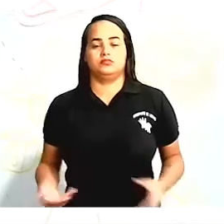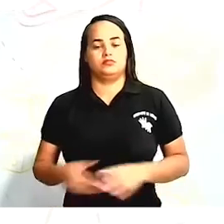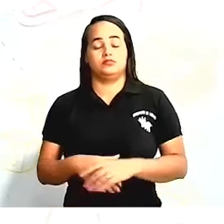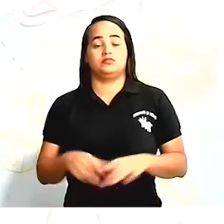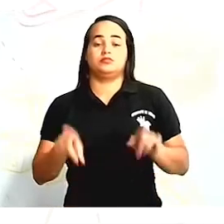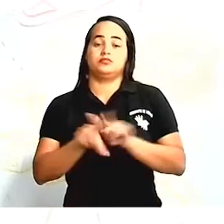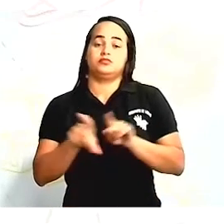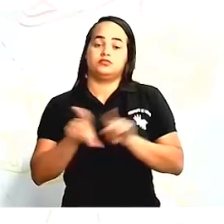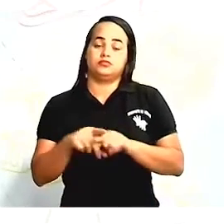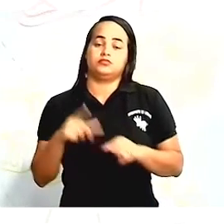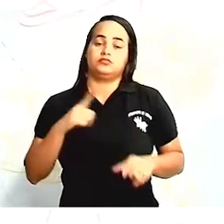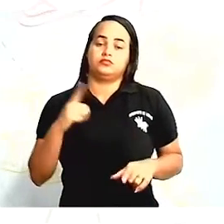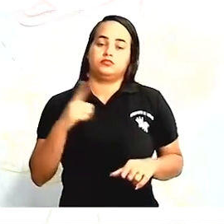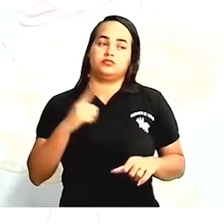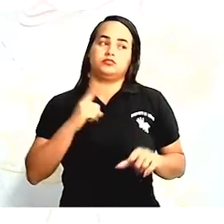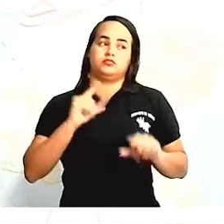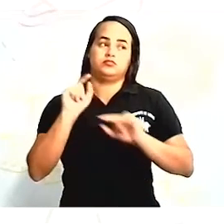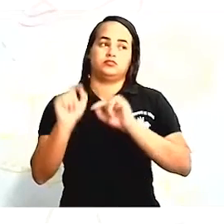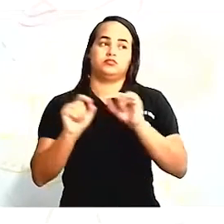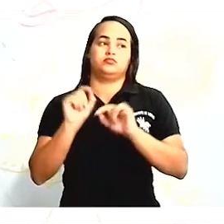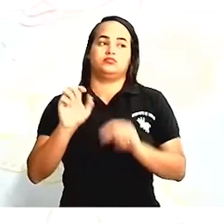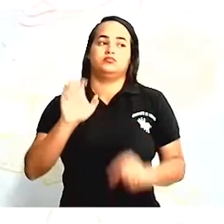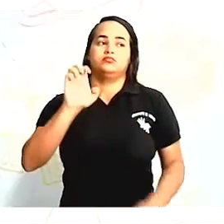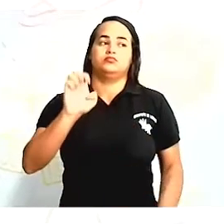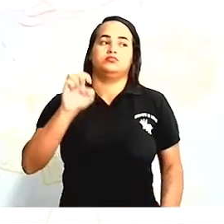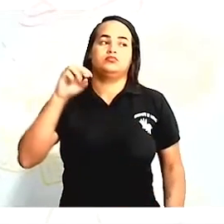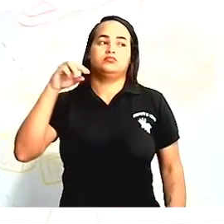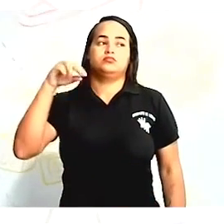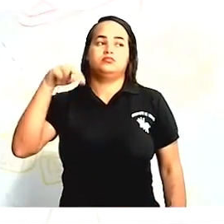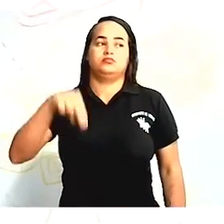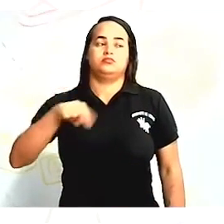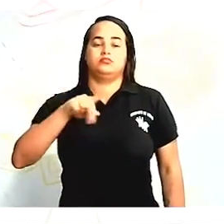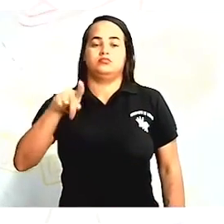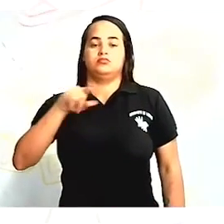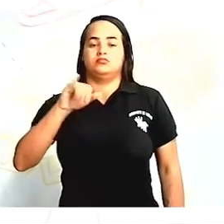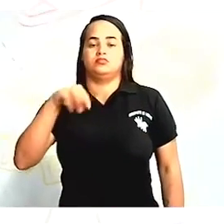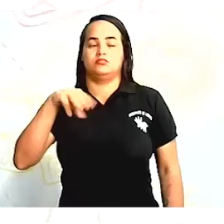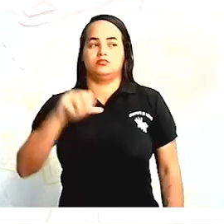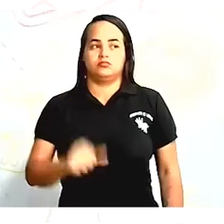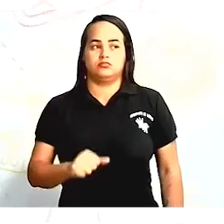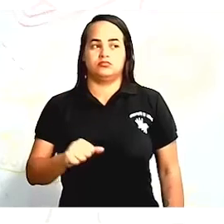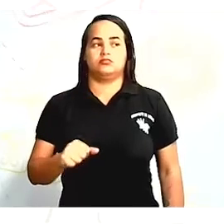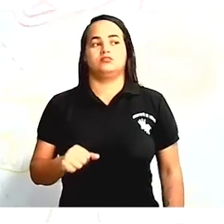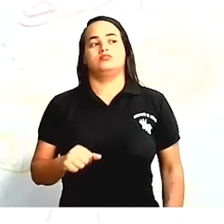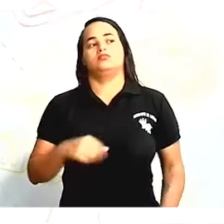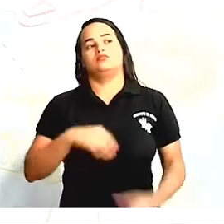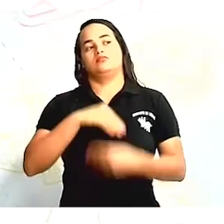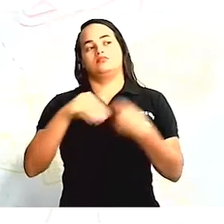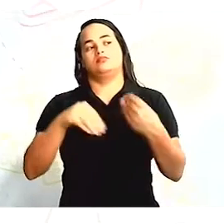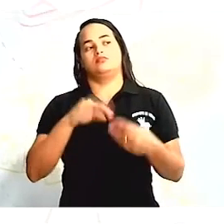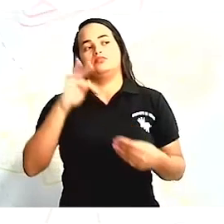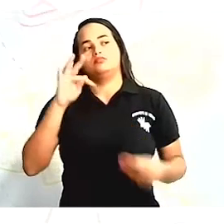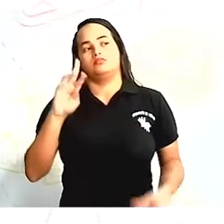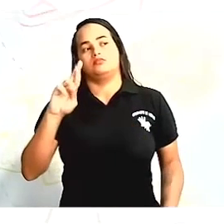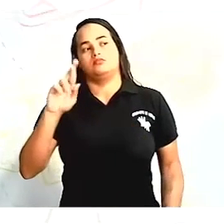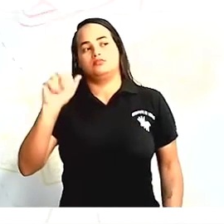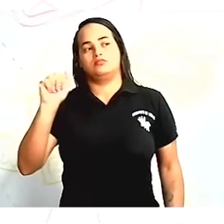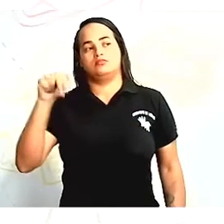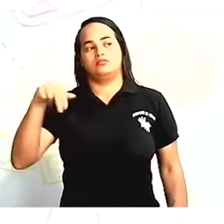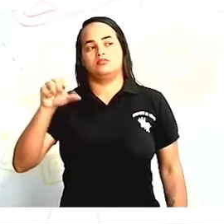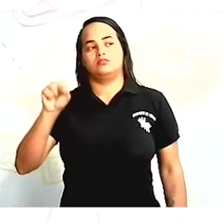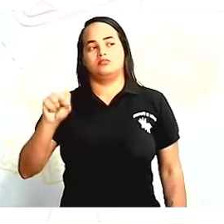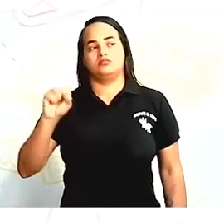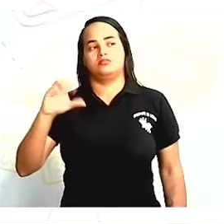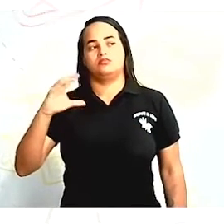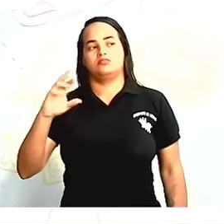também vai possuir uma enzima que é denominada de transcriptase reversa. A gente já vai entender a importância